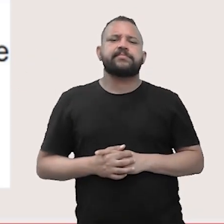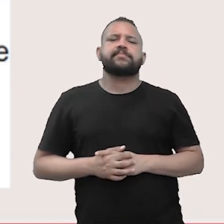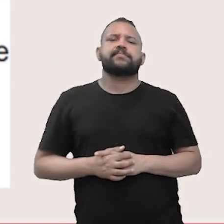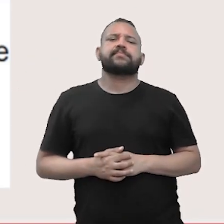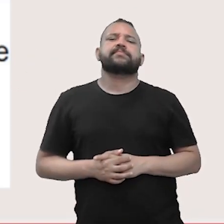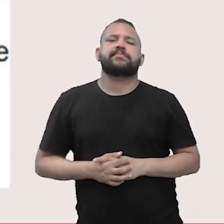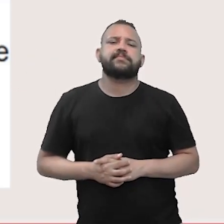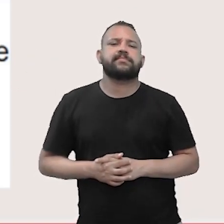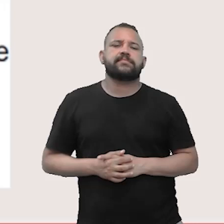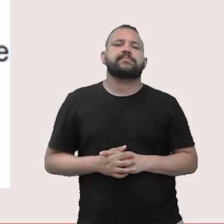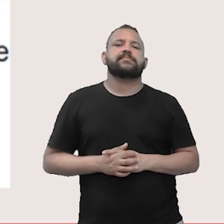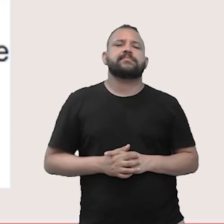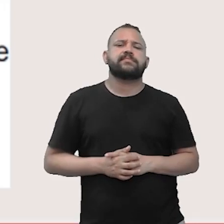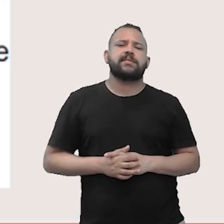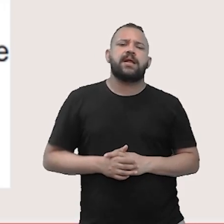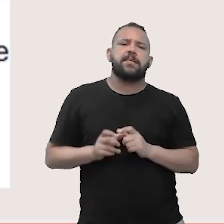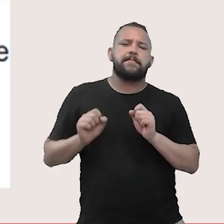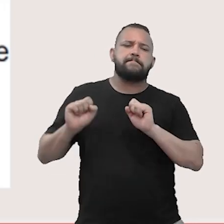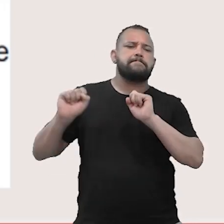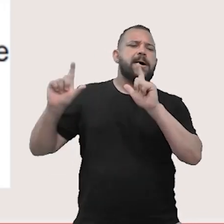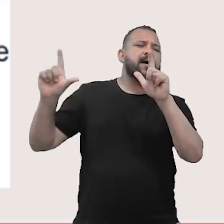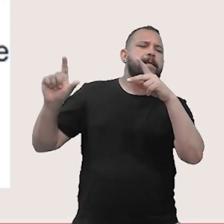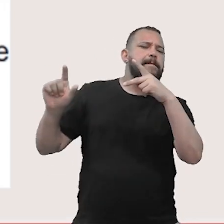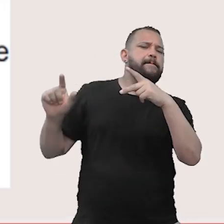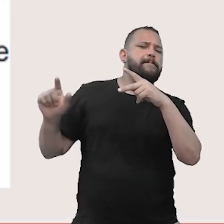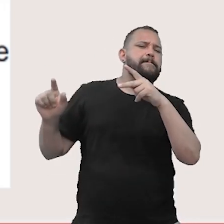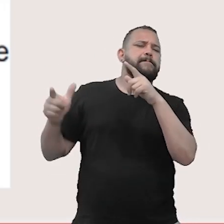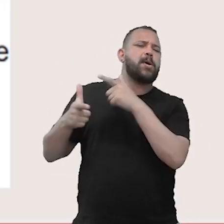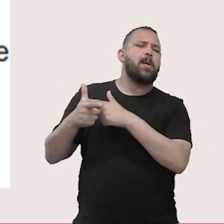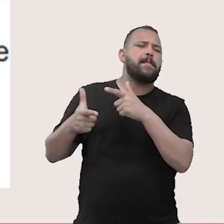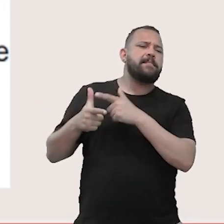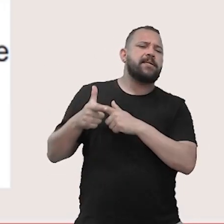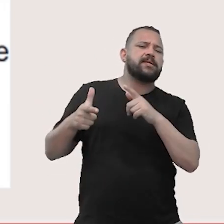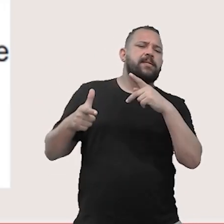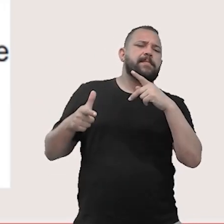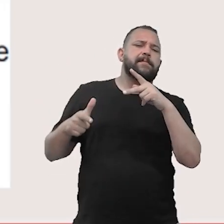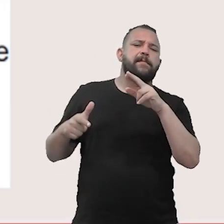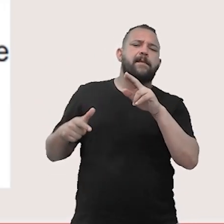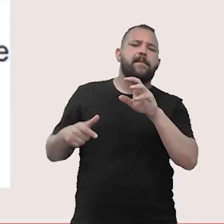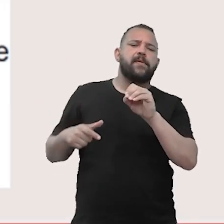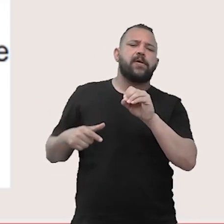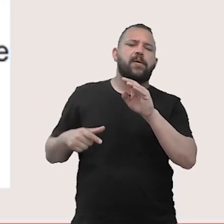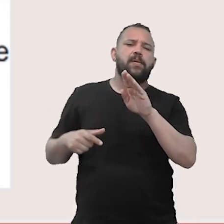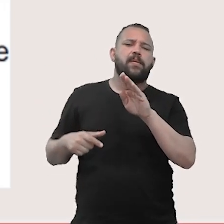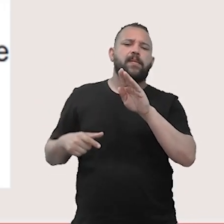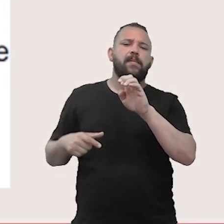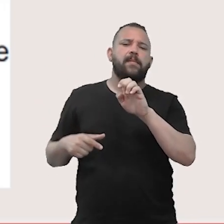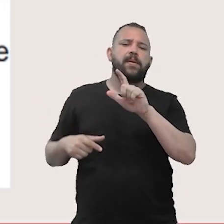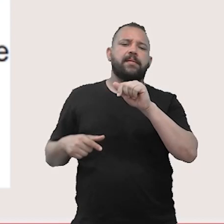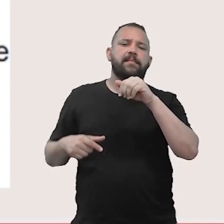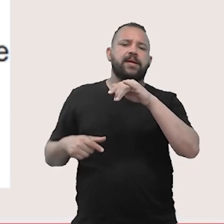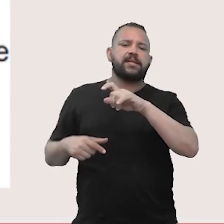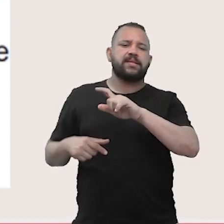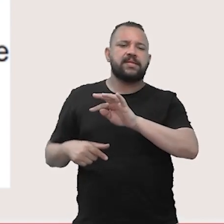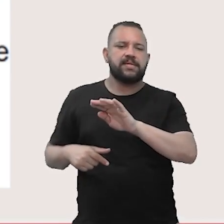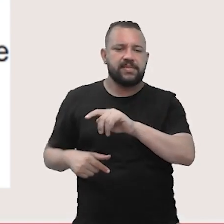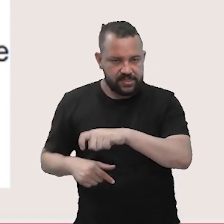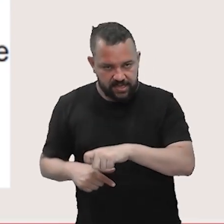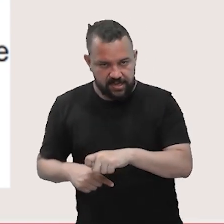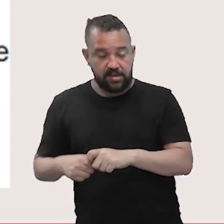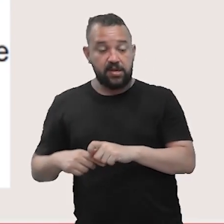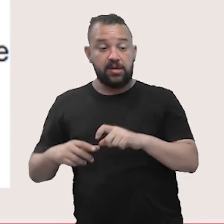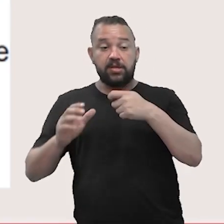Problematizar. Isso ele fala aí, texto 2, olha aqui, ó. A